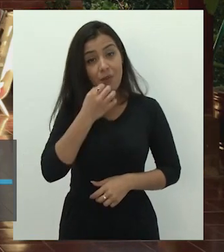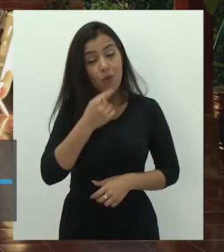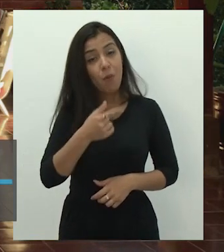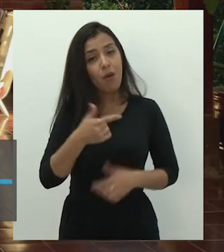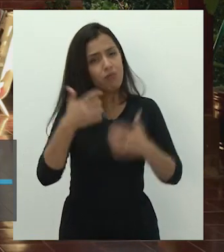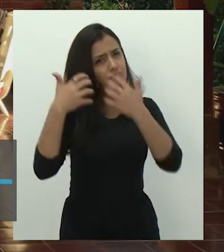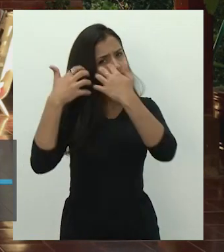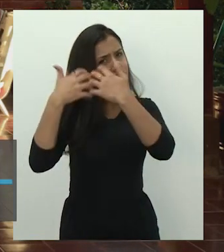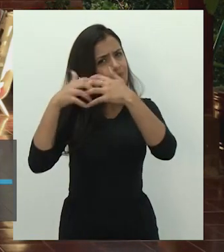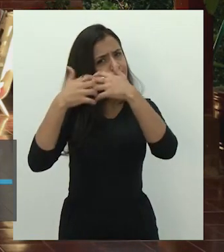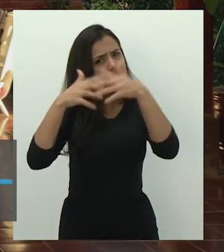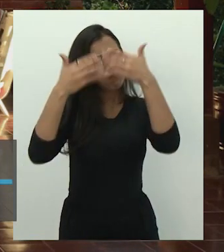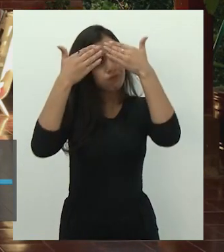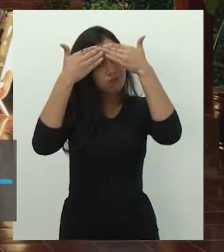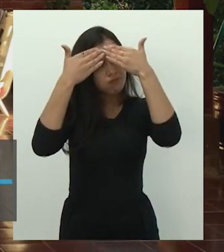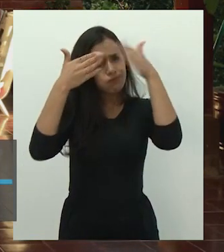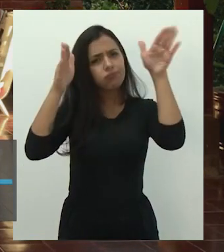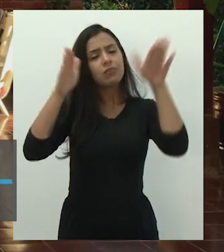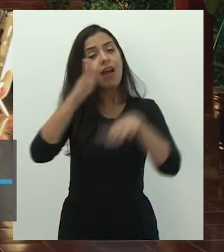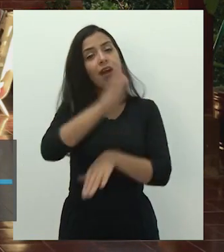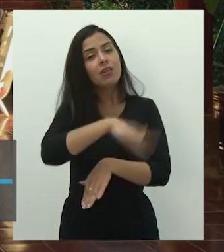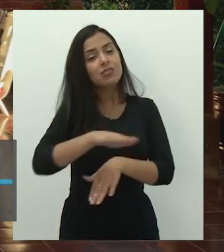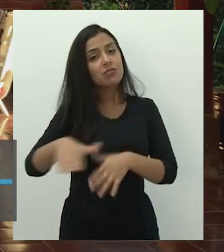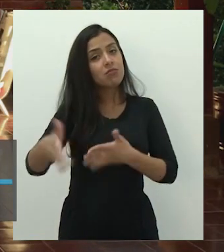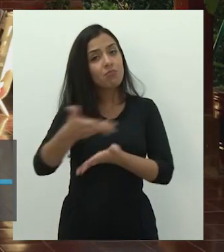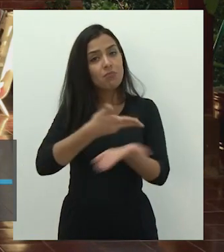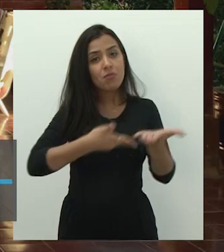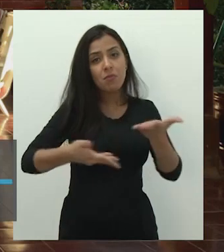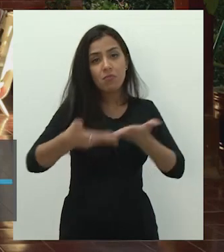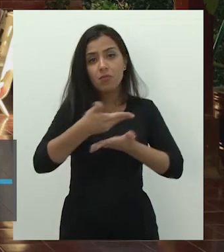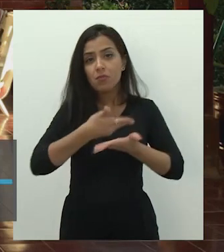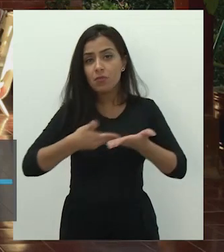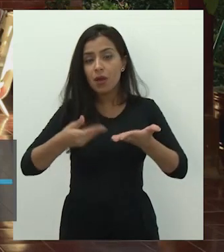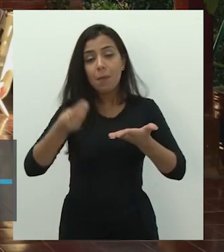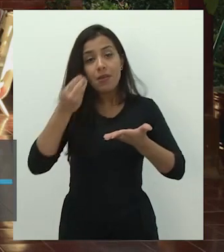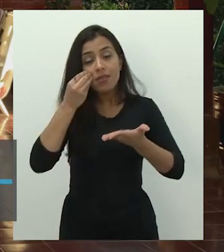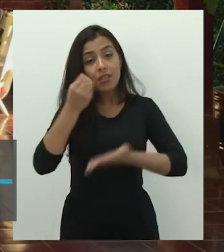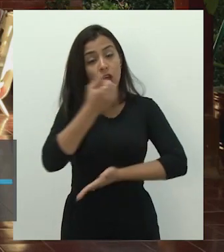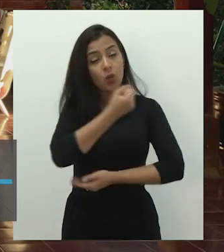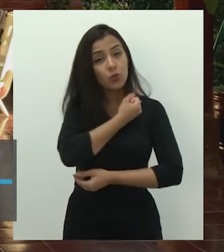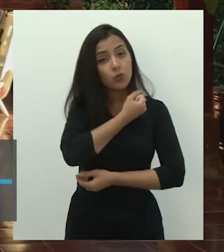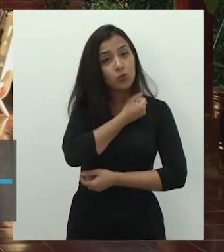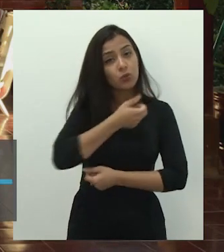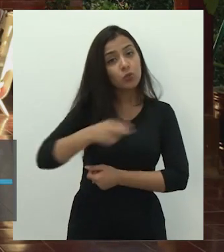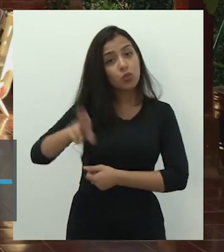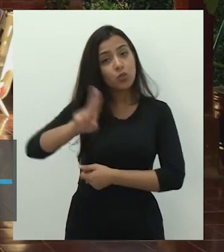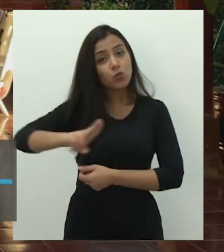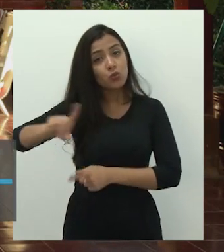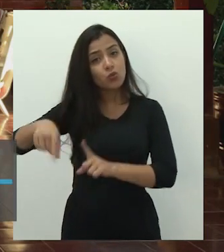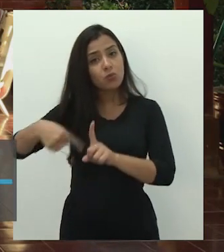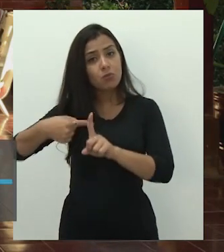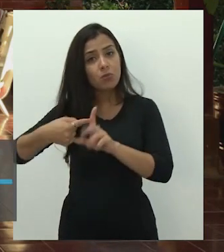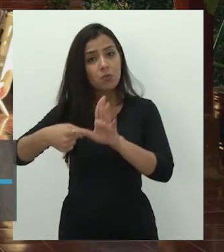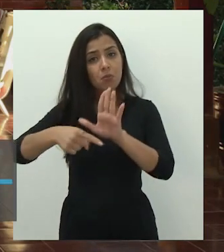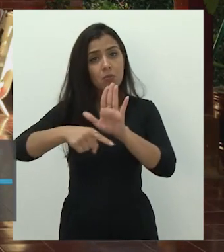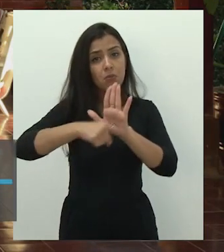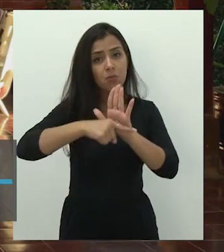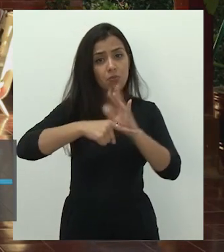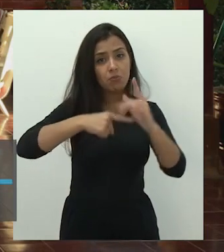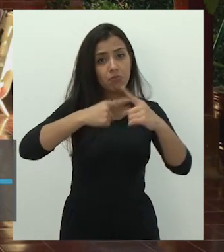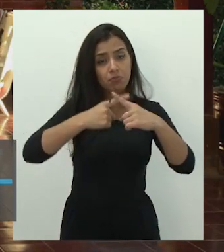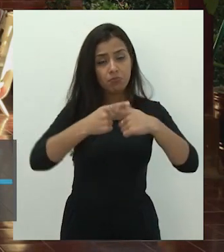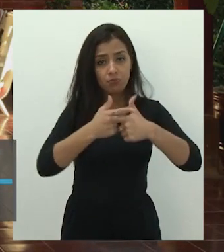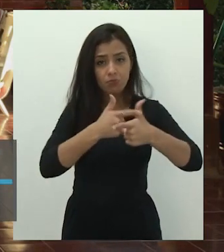que podemos estabelecer entre os números e para o uso do sinal de igual, permitindo a